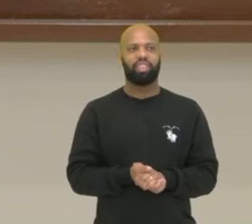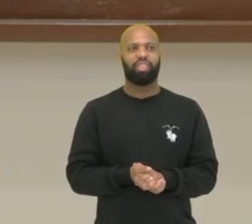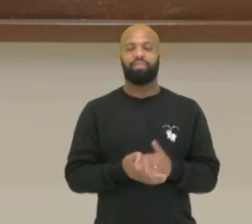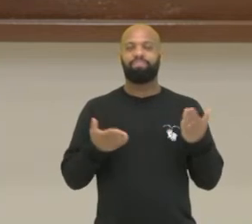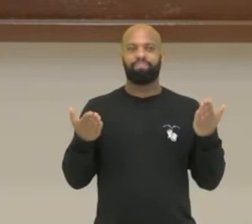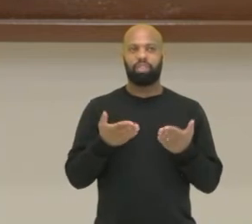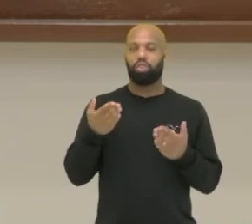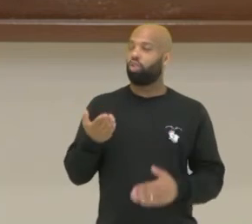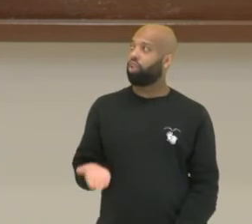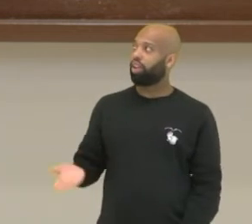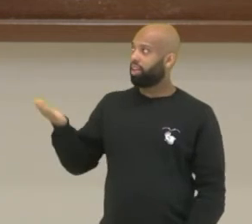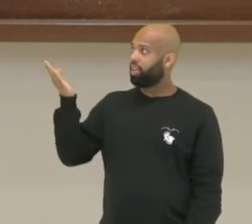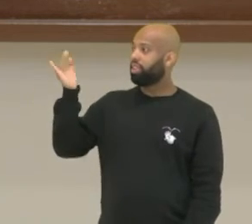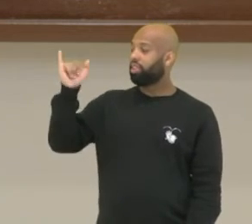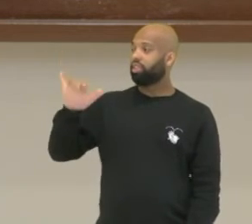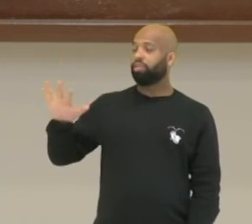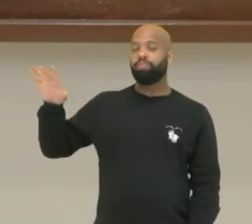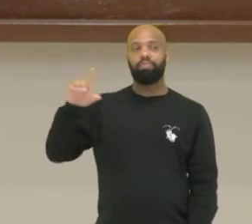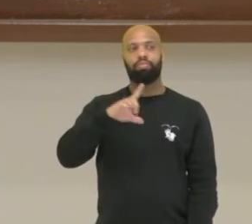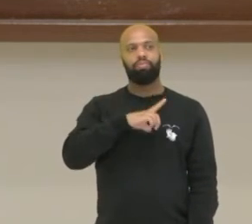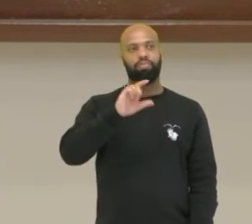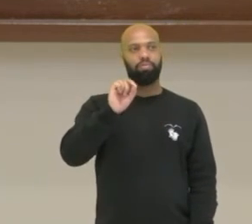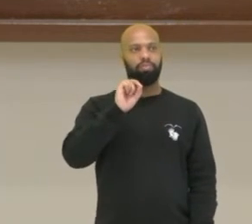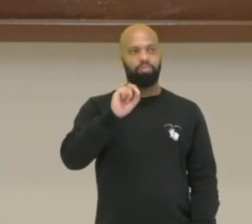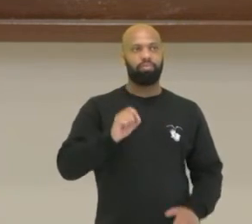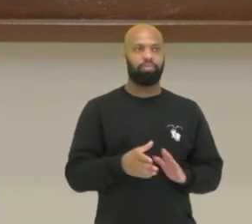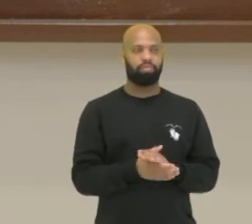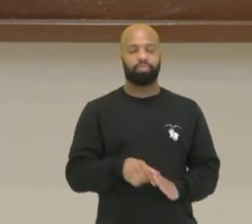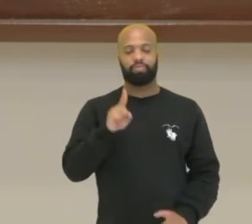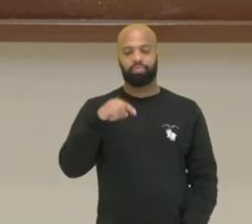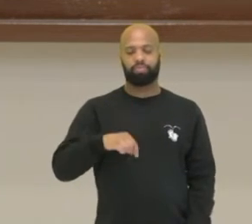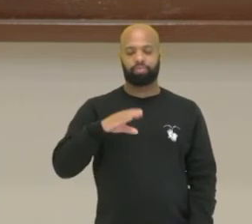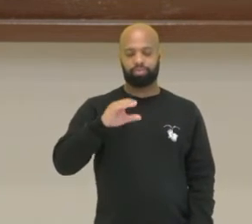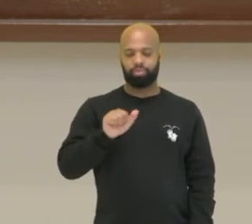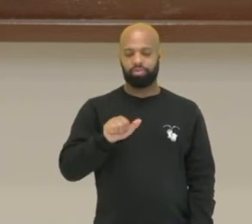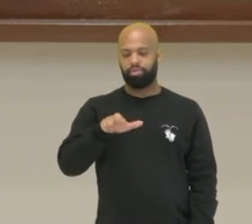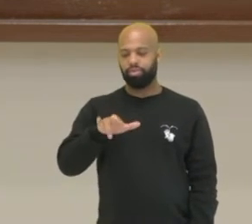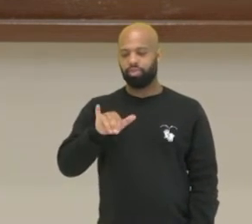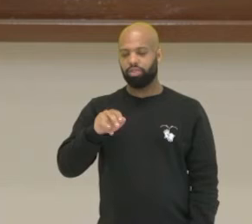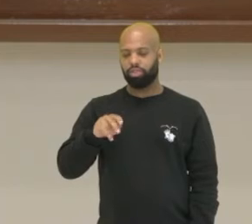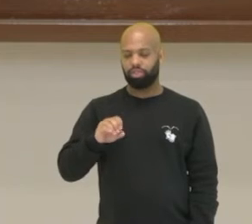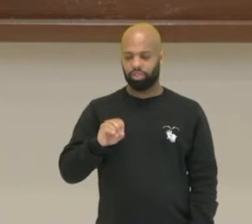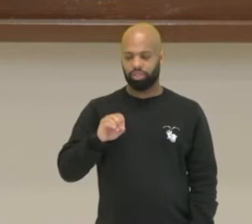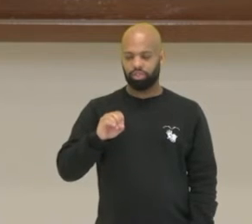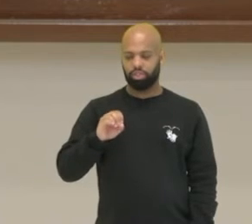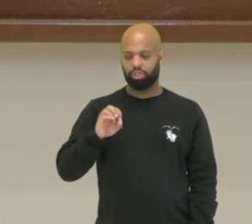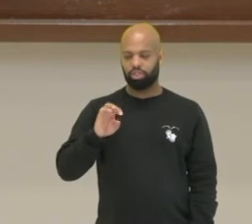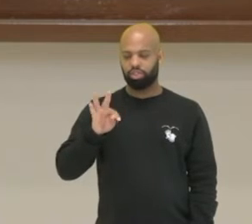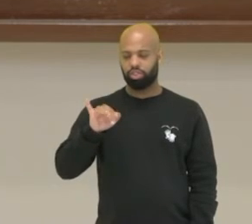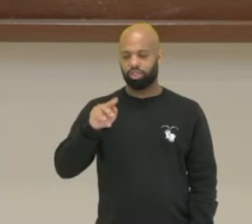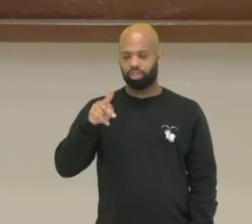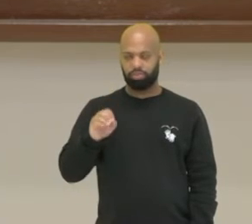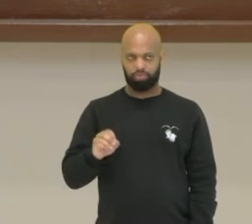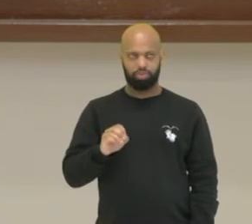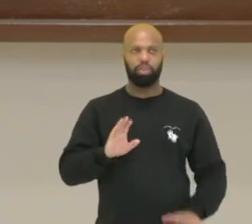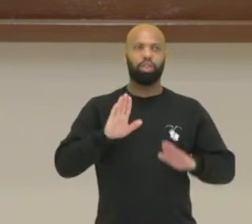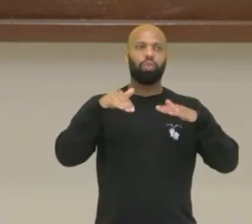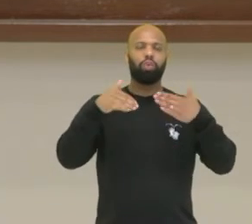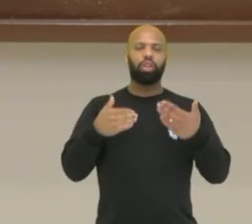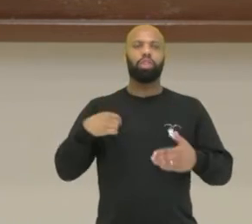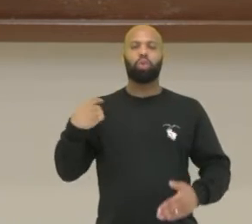Nesta imagem, nós temos um cariótipo. Por que eu falo para vocês um cariótipo? Então,